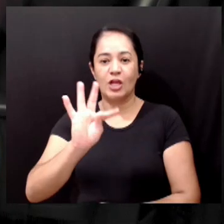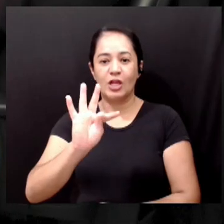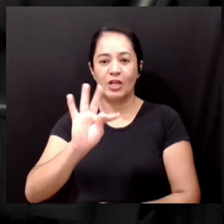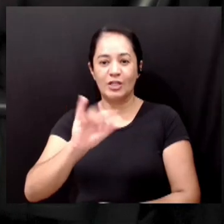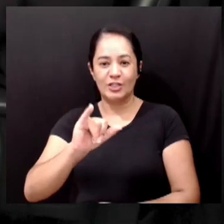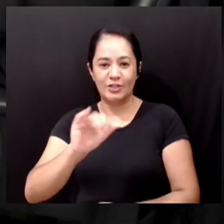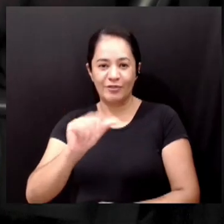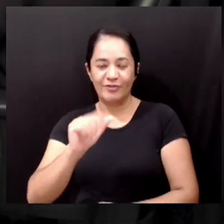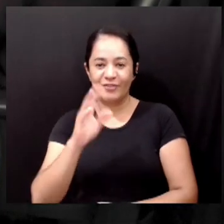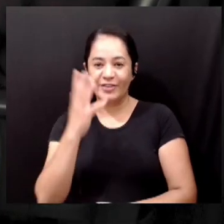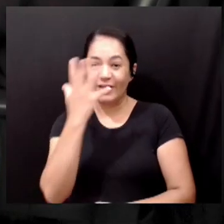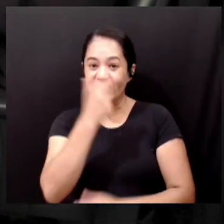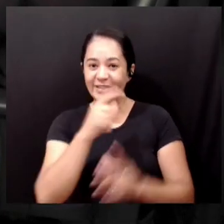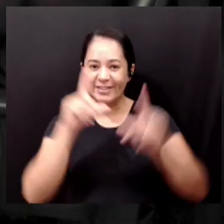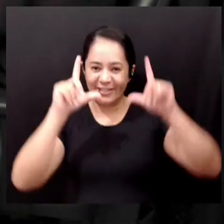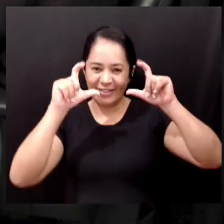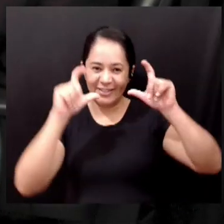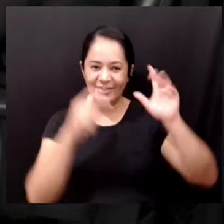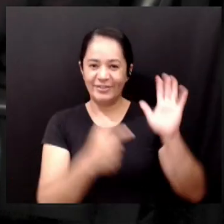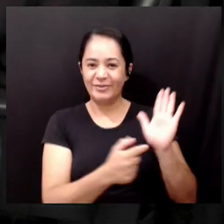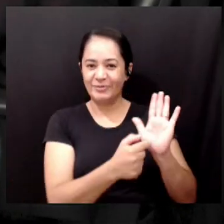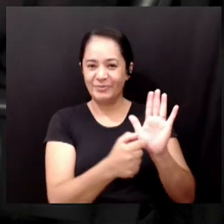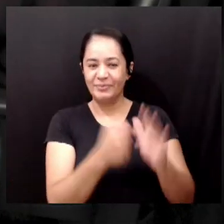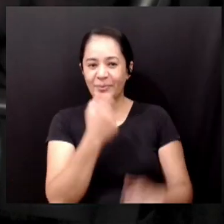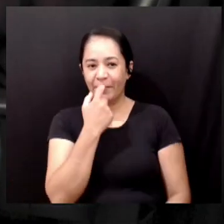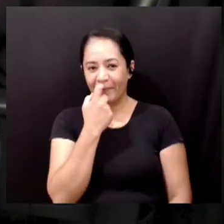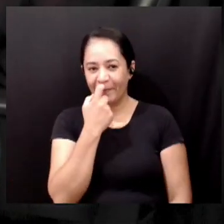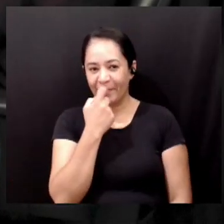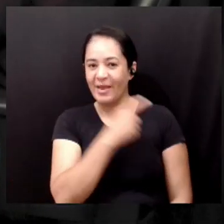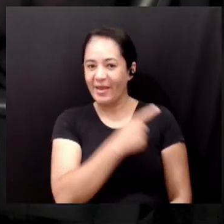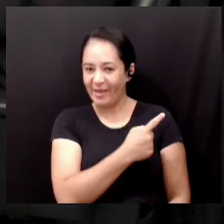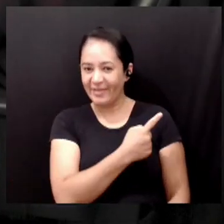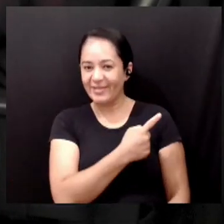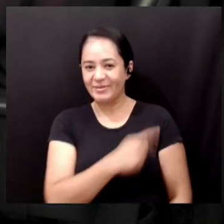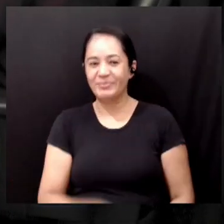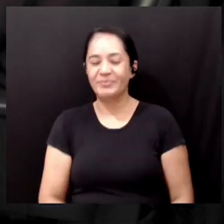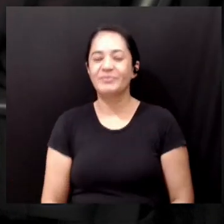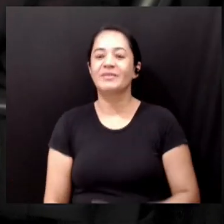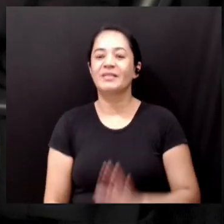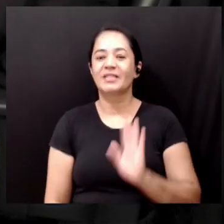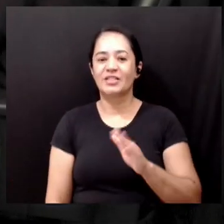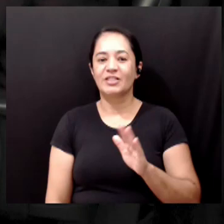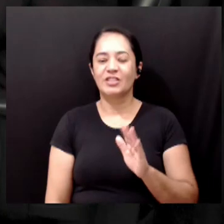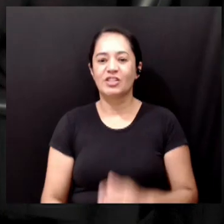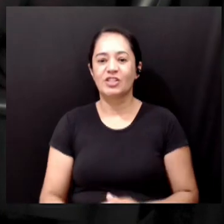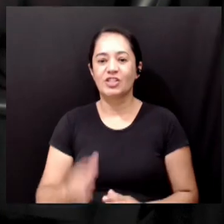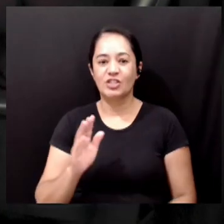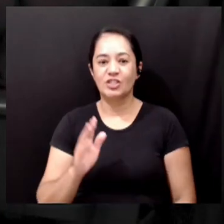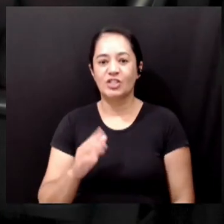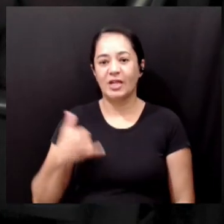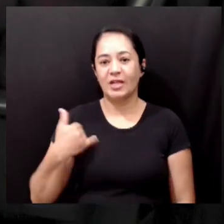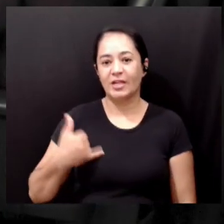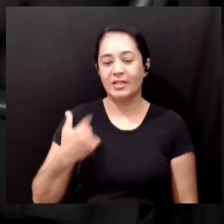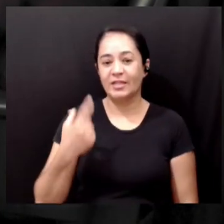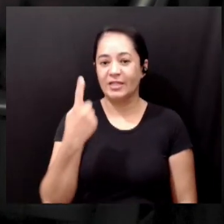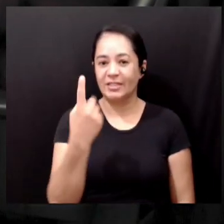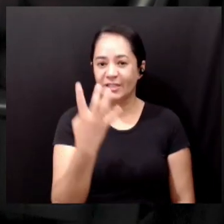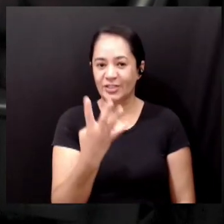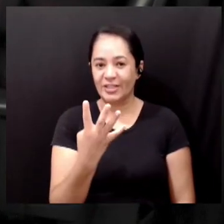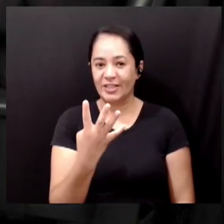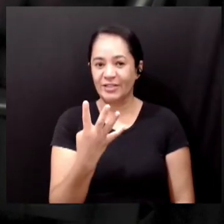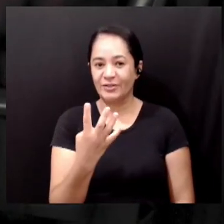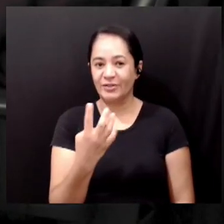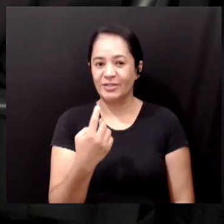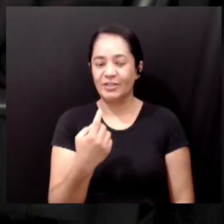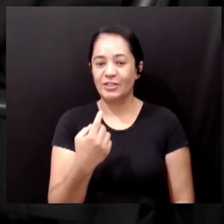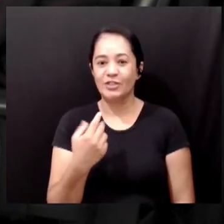família. Essa meninona aí É. nasceu, tá com 14 anos. Eu não consigo imaginar que ela tem 14 anos. Pra mim,